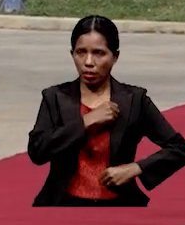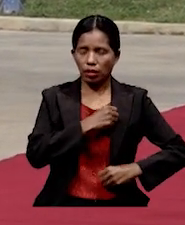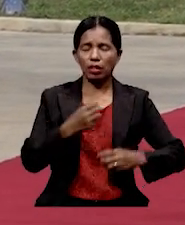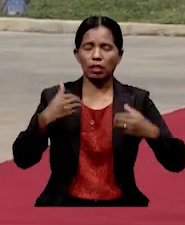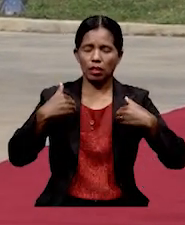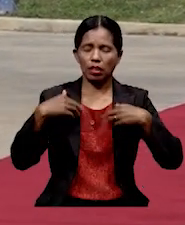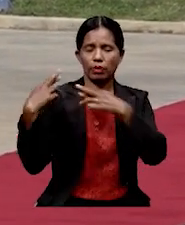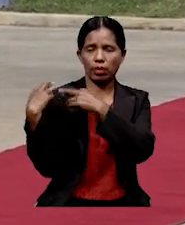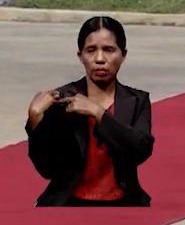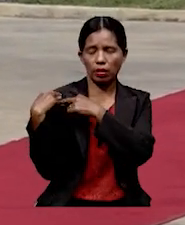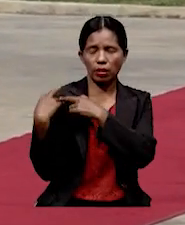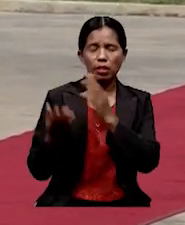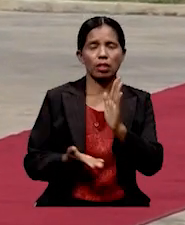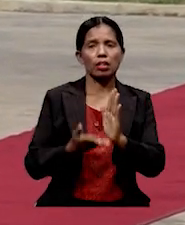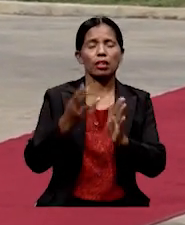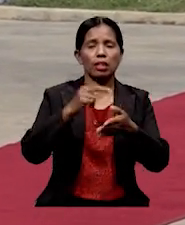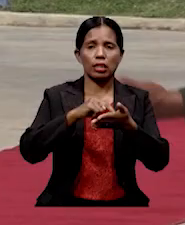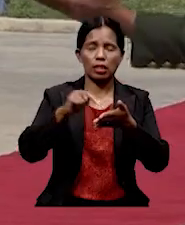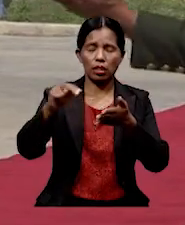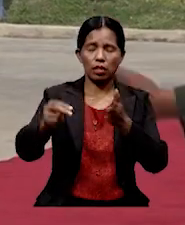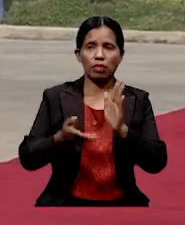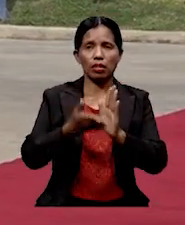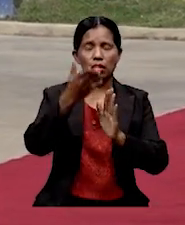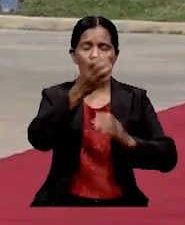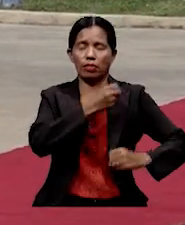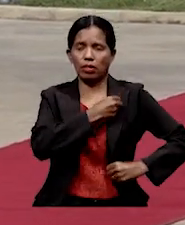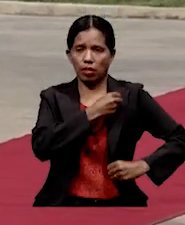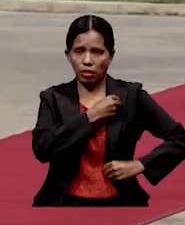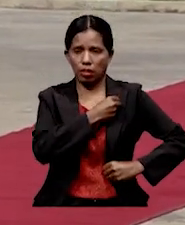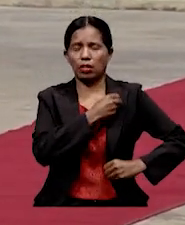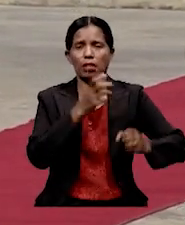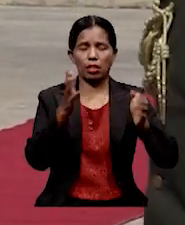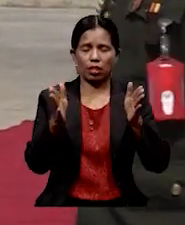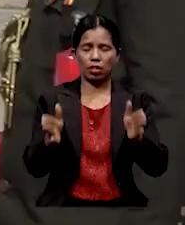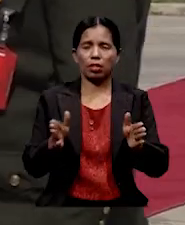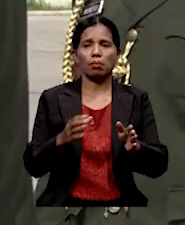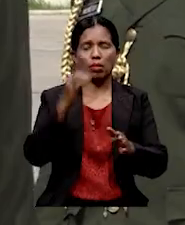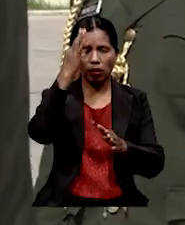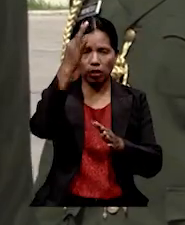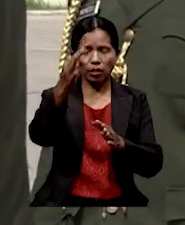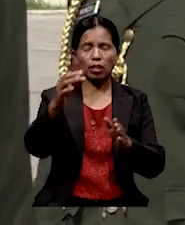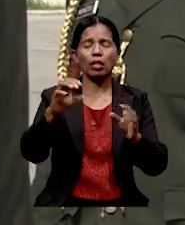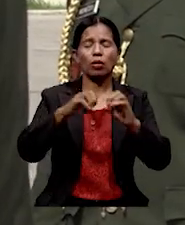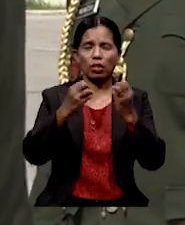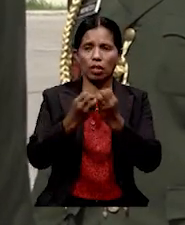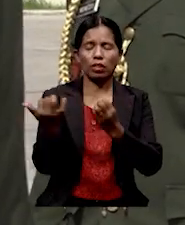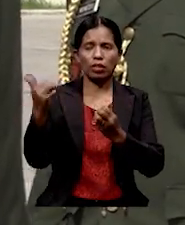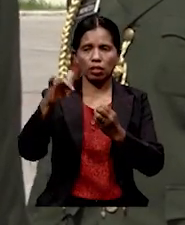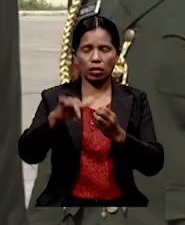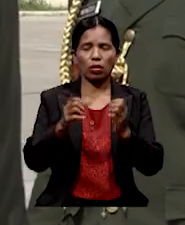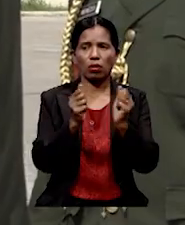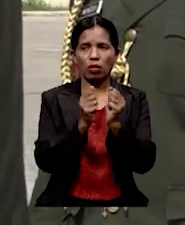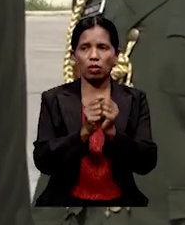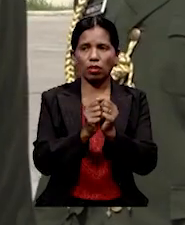iha nível Comando Militar Forças Armadas Siranian, no Conselhamento Militar ba órgão soberano Sira, ho competência